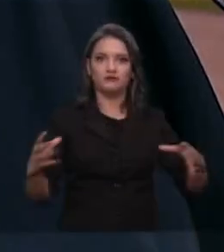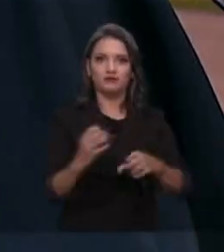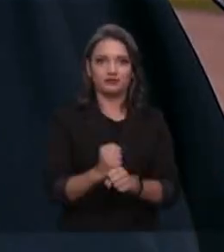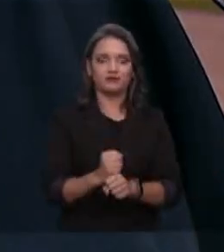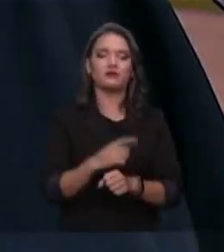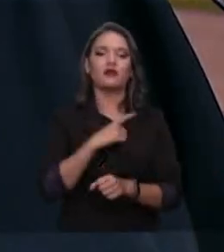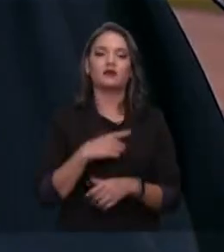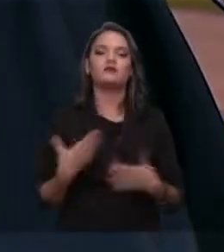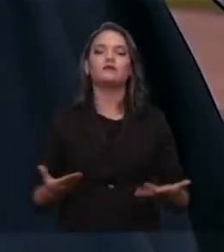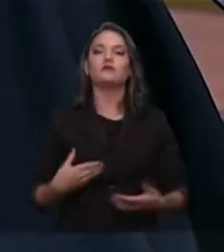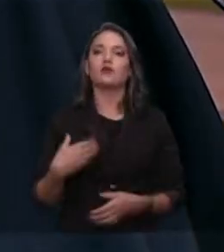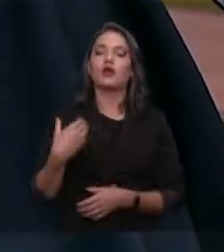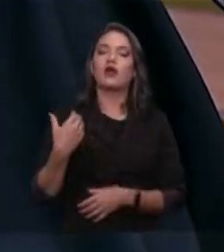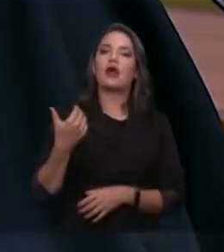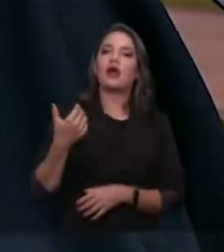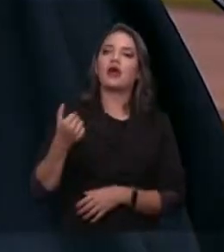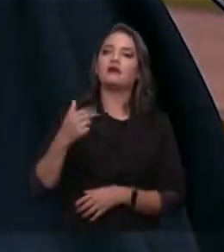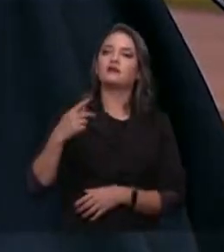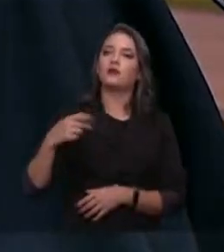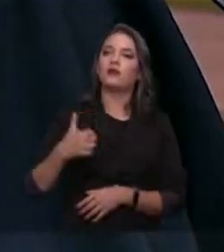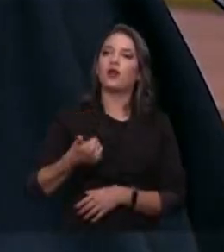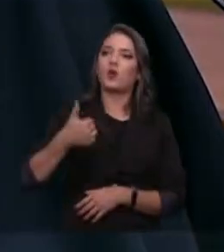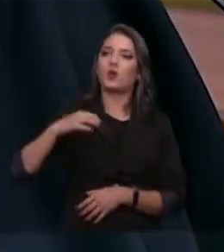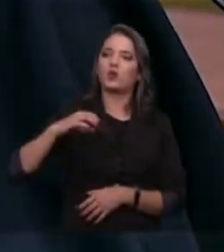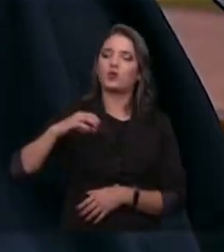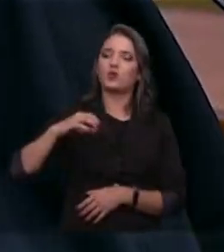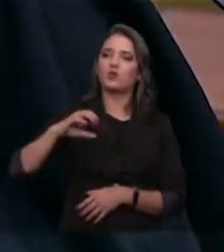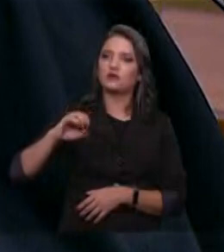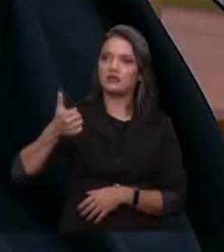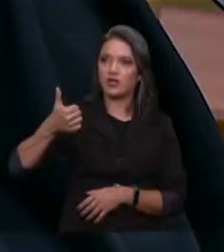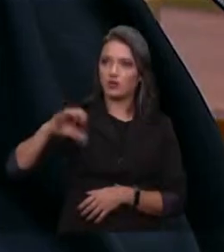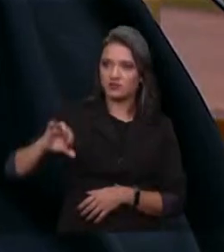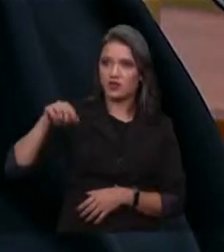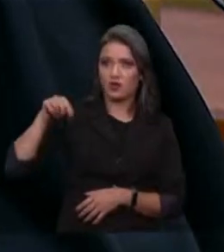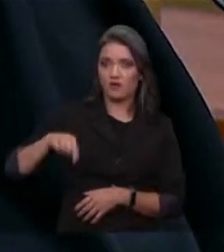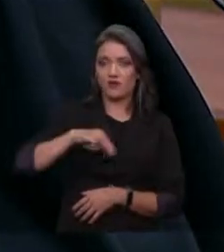penal 1019, o Ministério Público se apoia no depoimento do colaborador